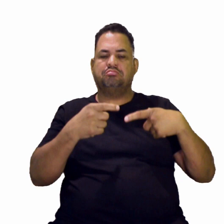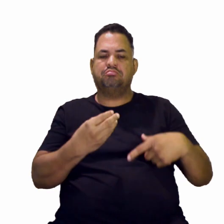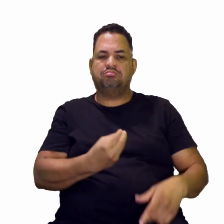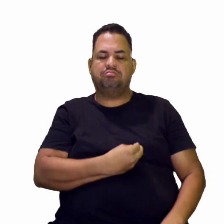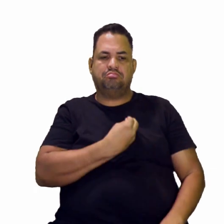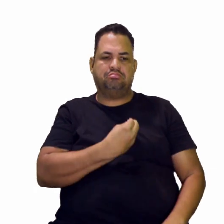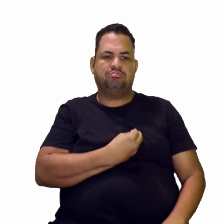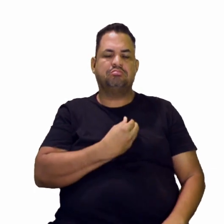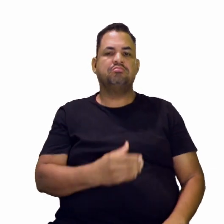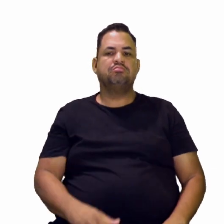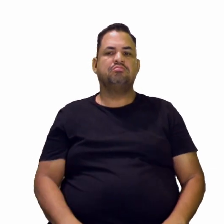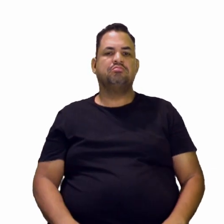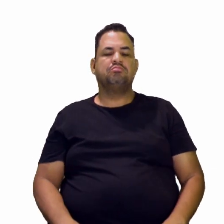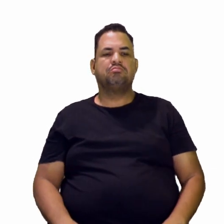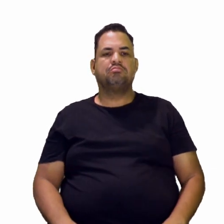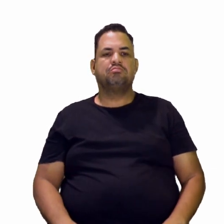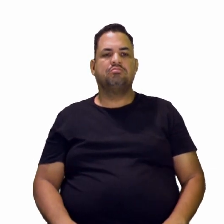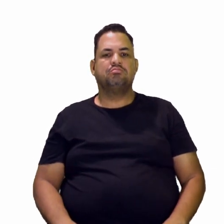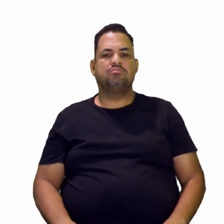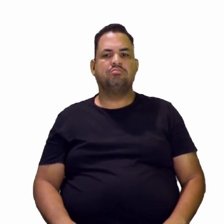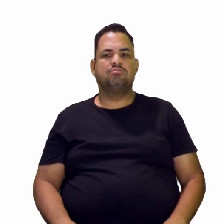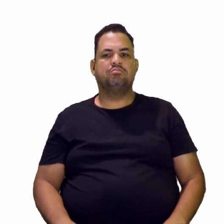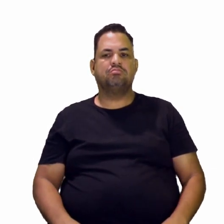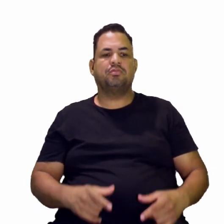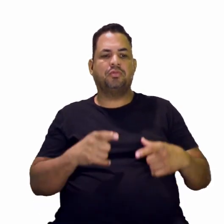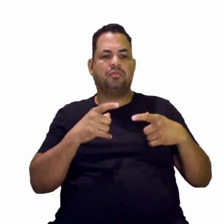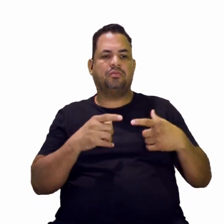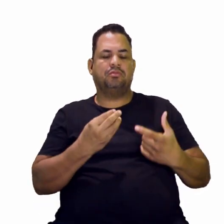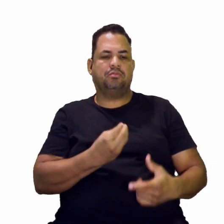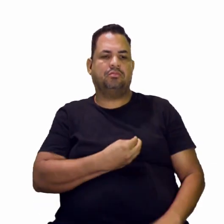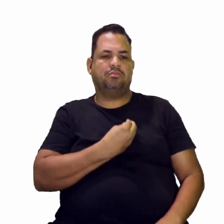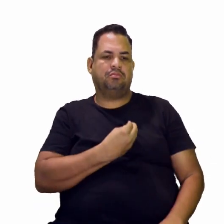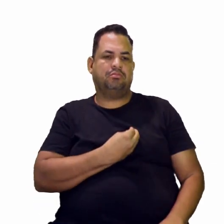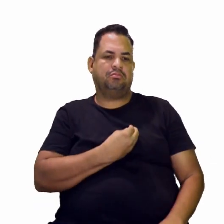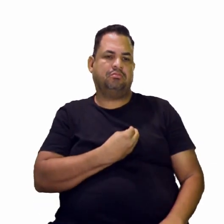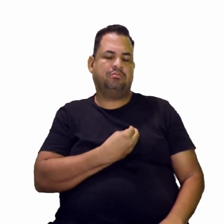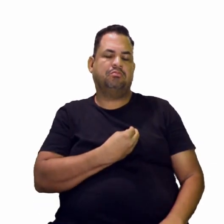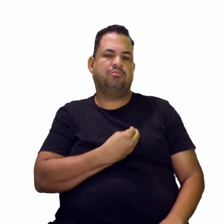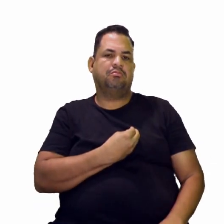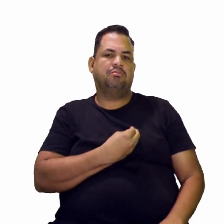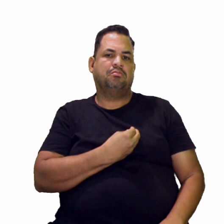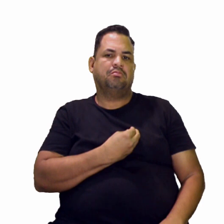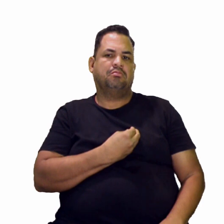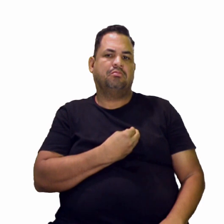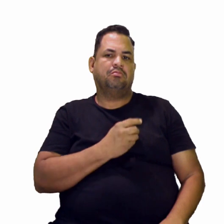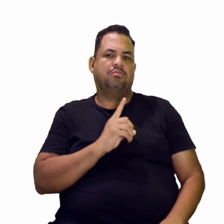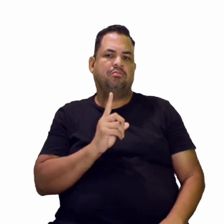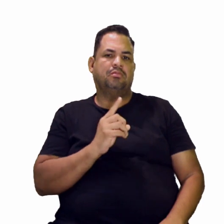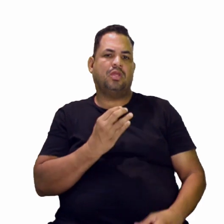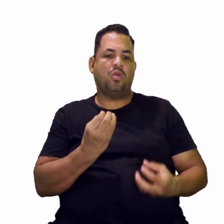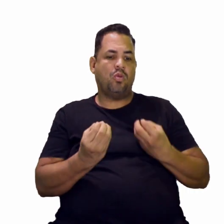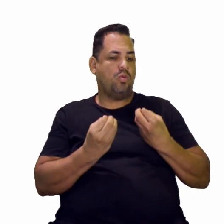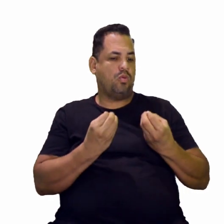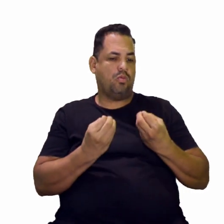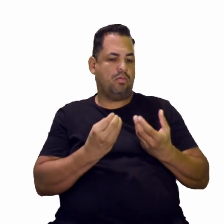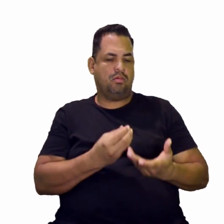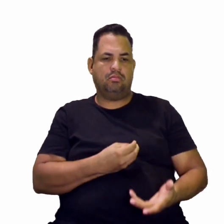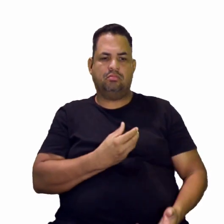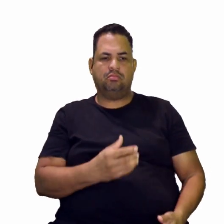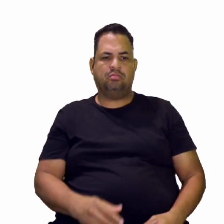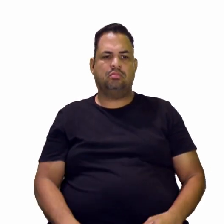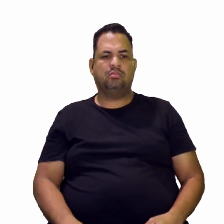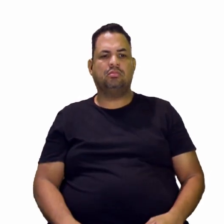se esse local é onde ela vive, onde e não como, tá?